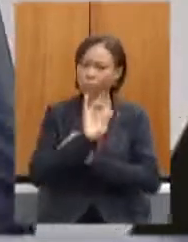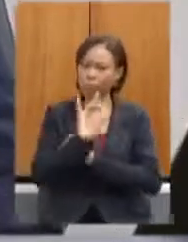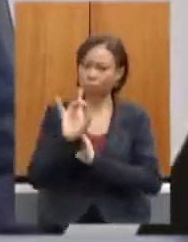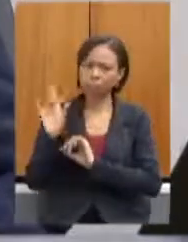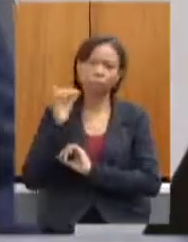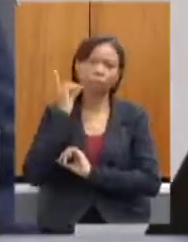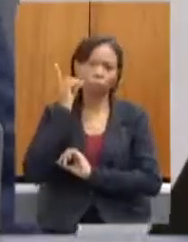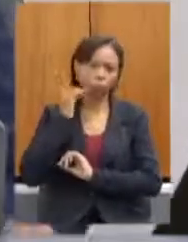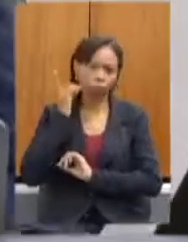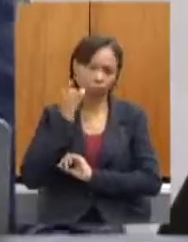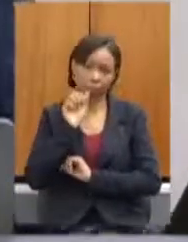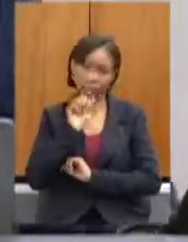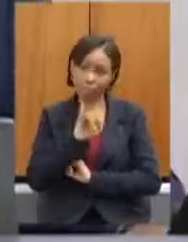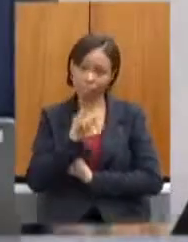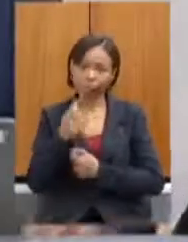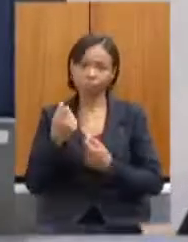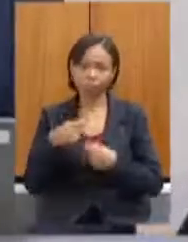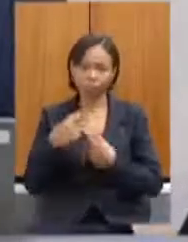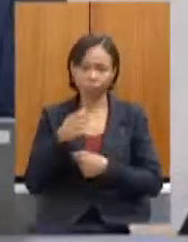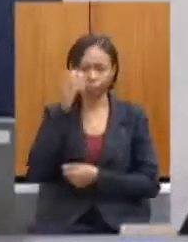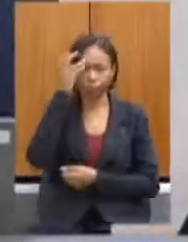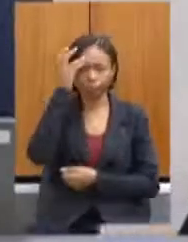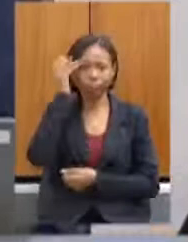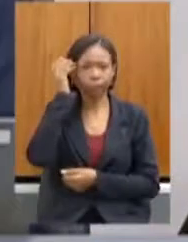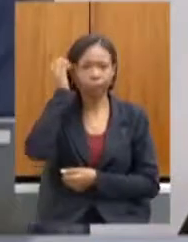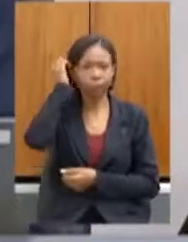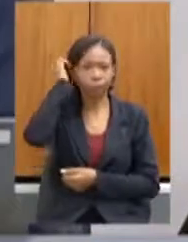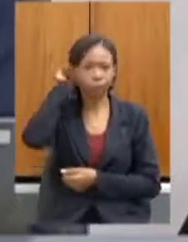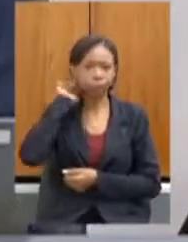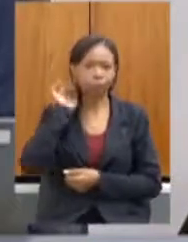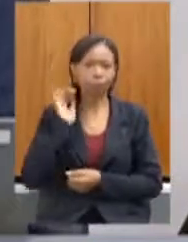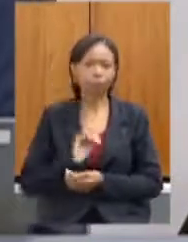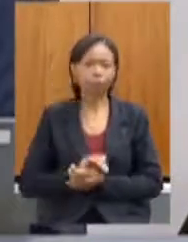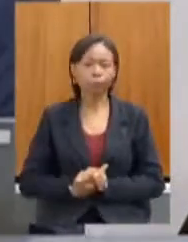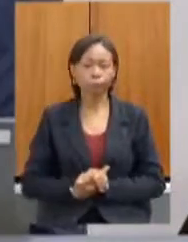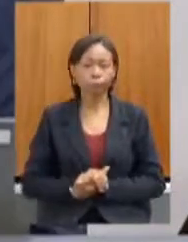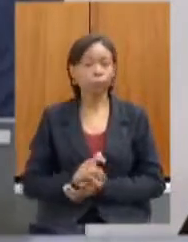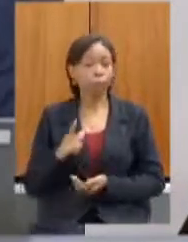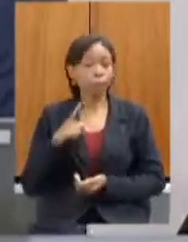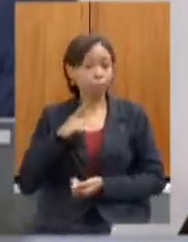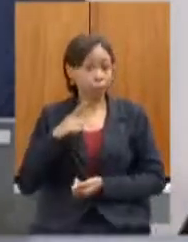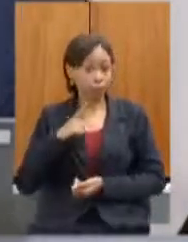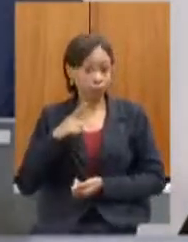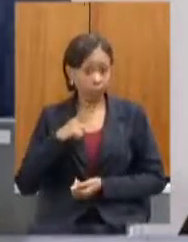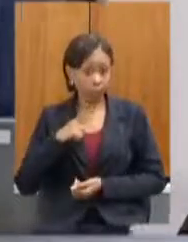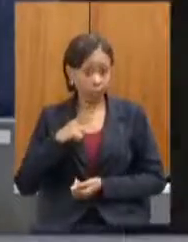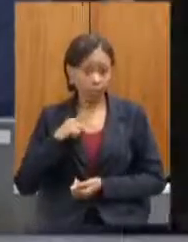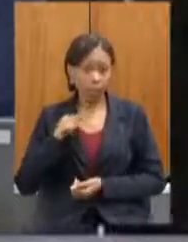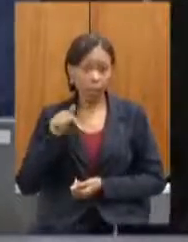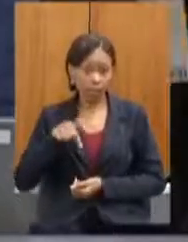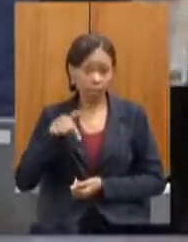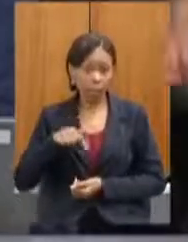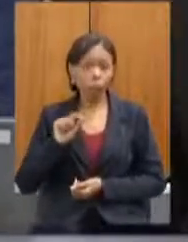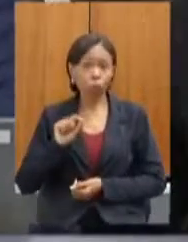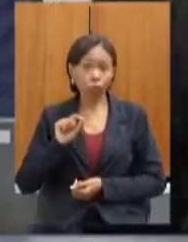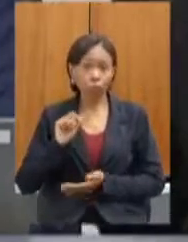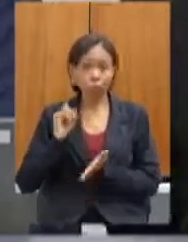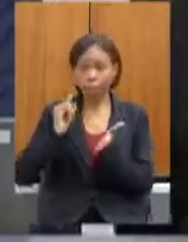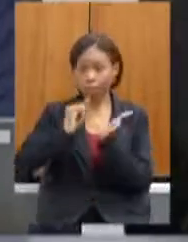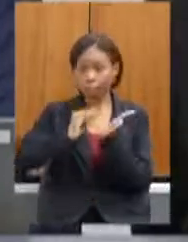achar necessário é muito bem nós temos aqui e as